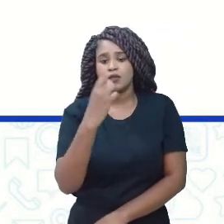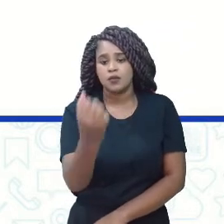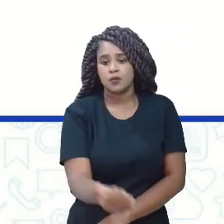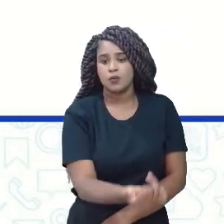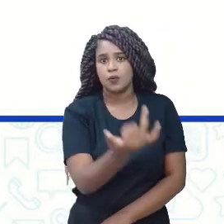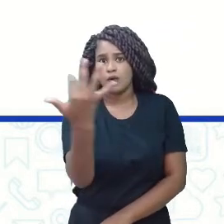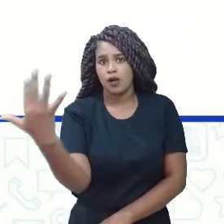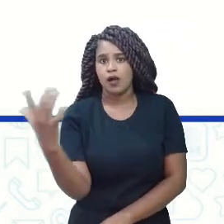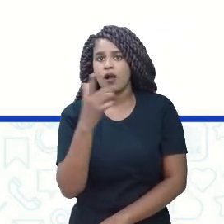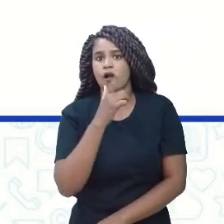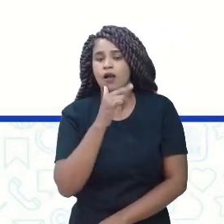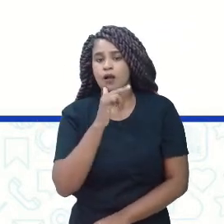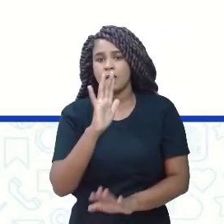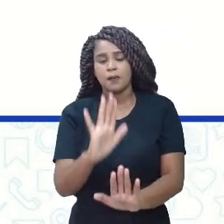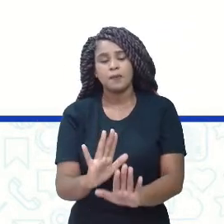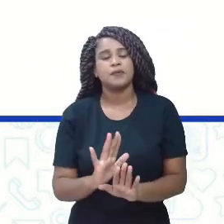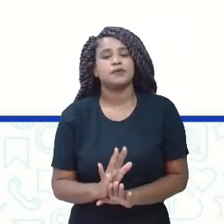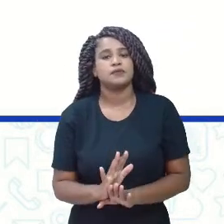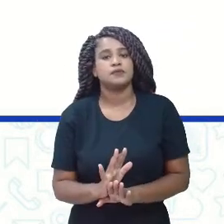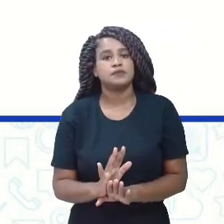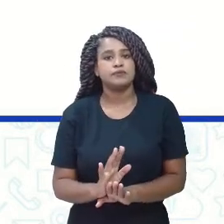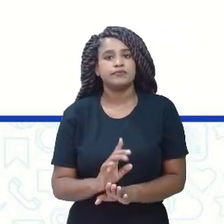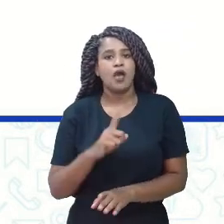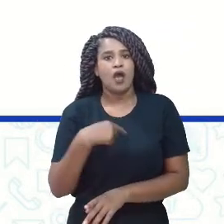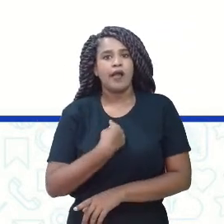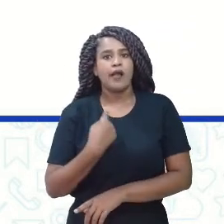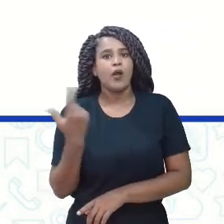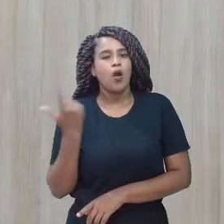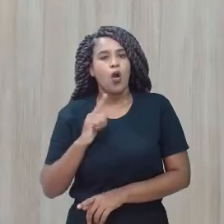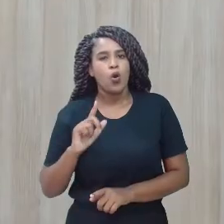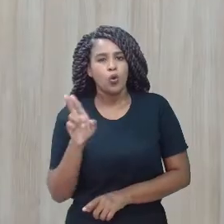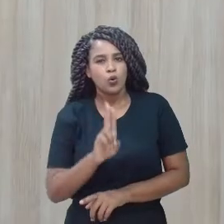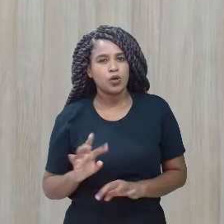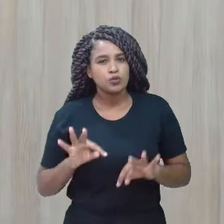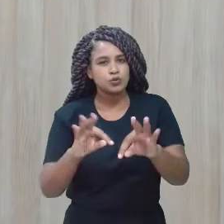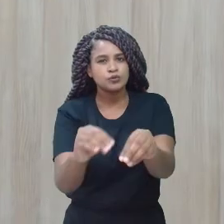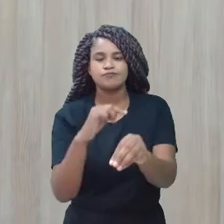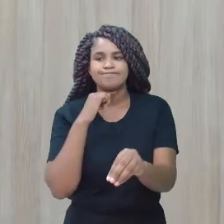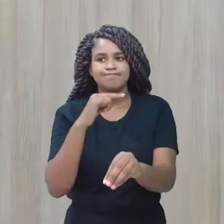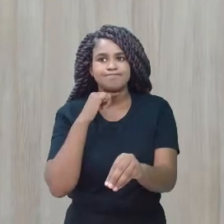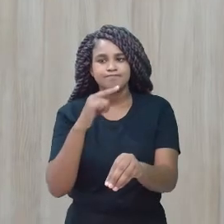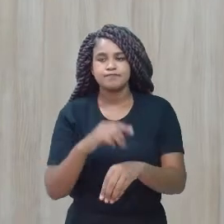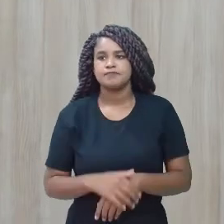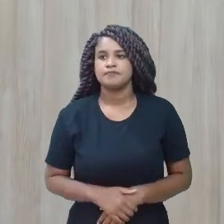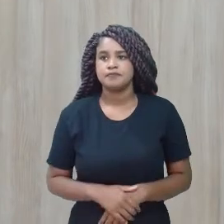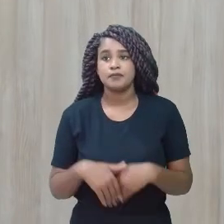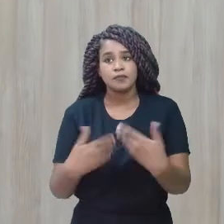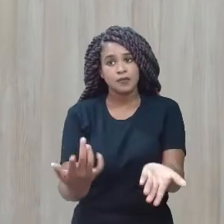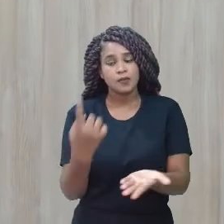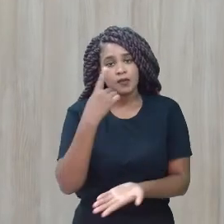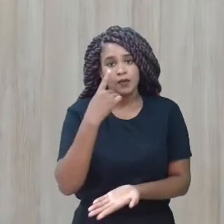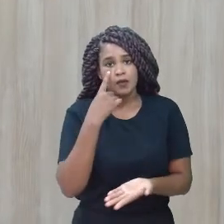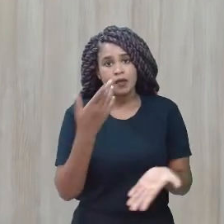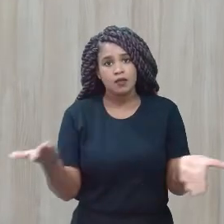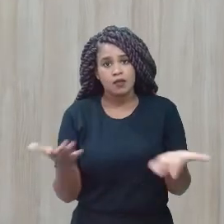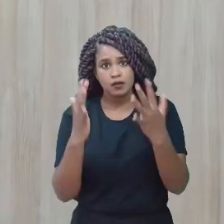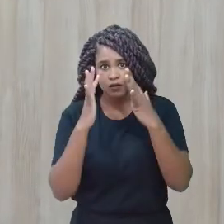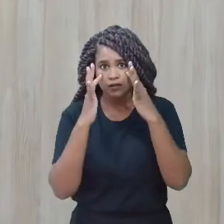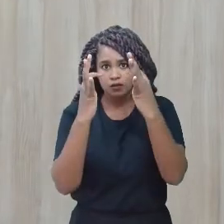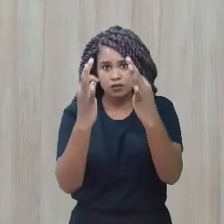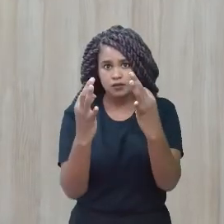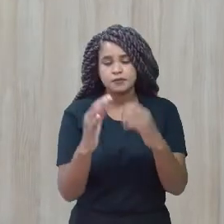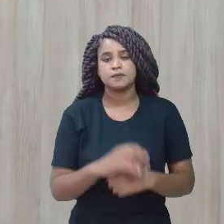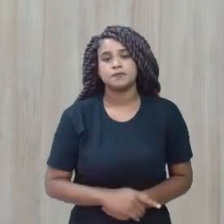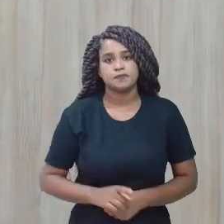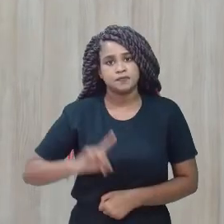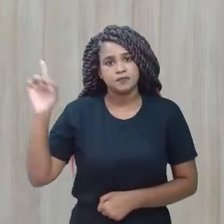quantidade de água, mas nem toda ela está disponível, ok? Então, vamos ficar atento, né? Se